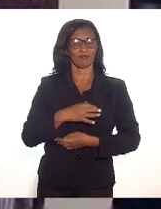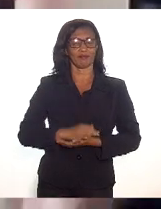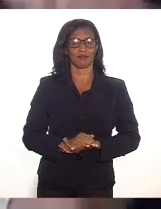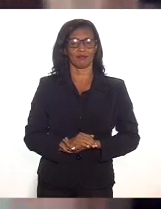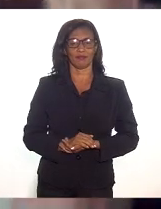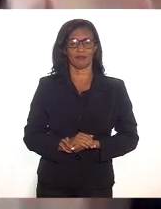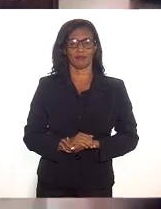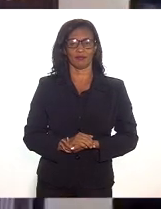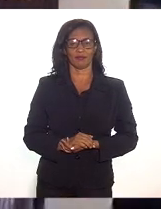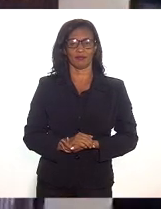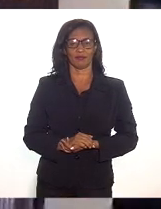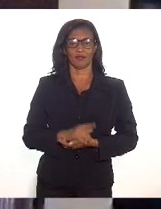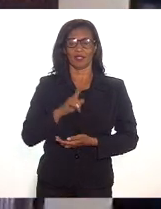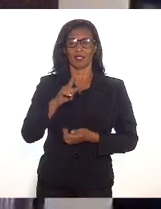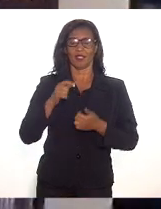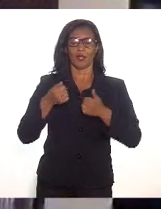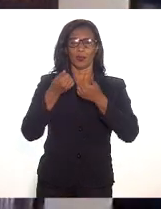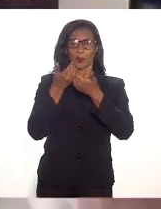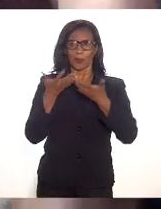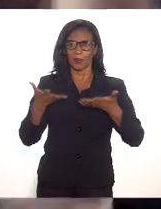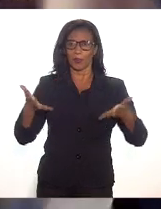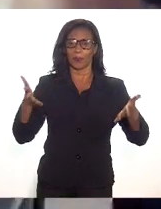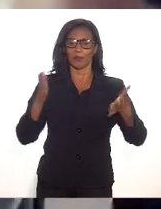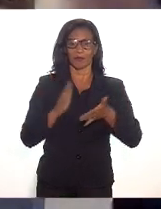a inauguração